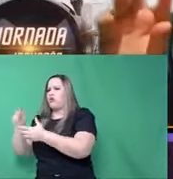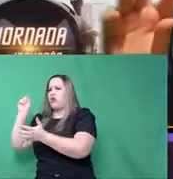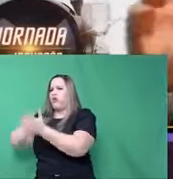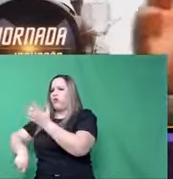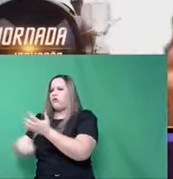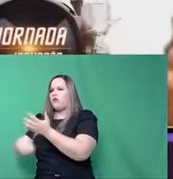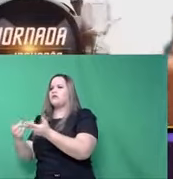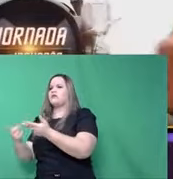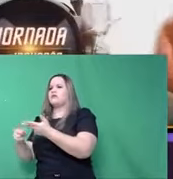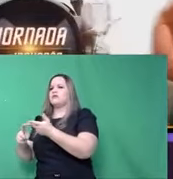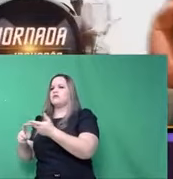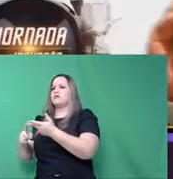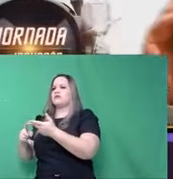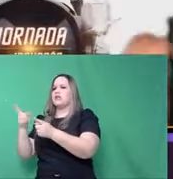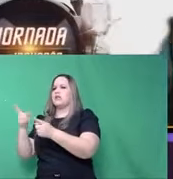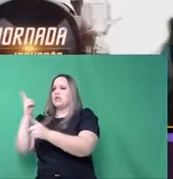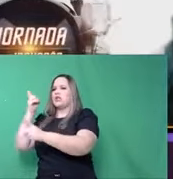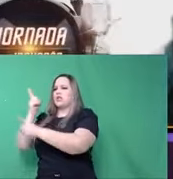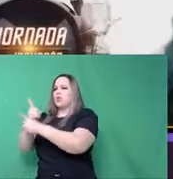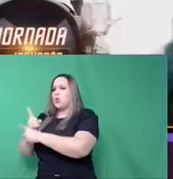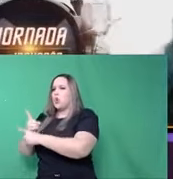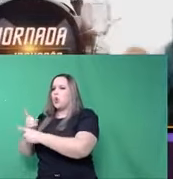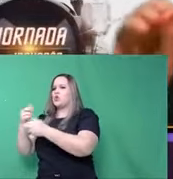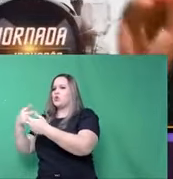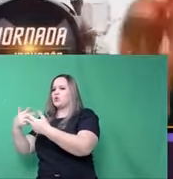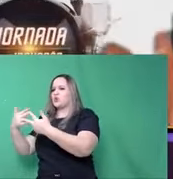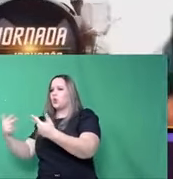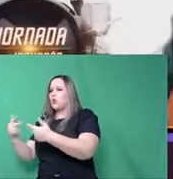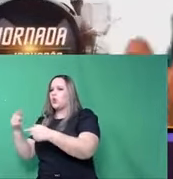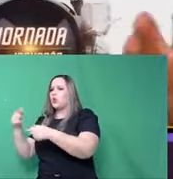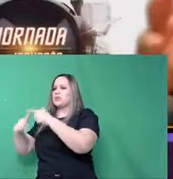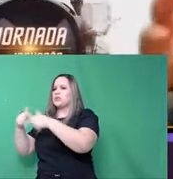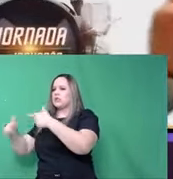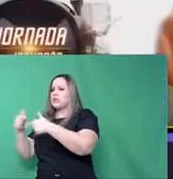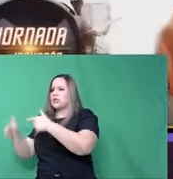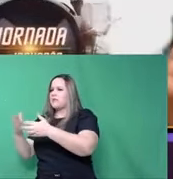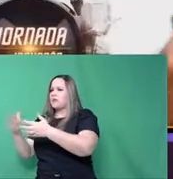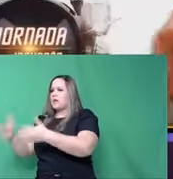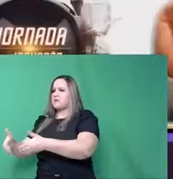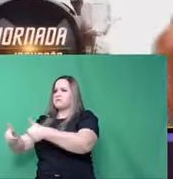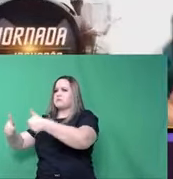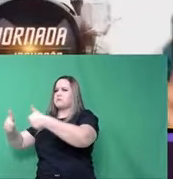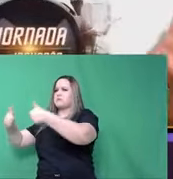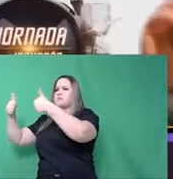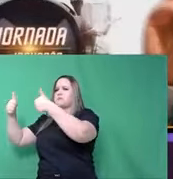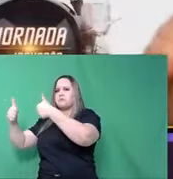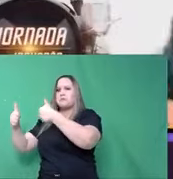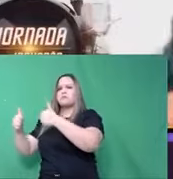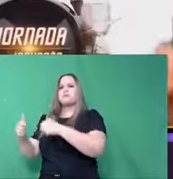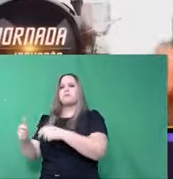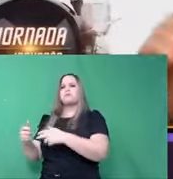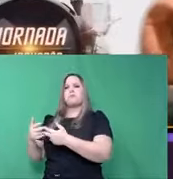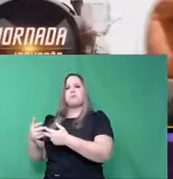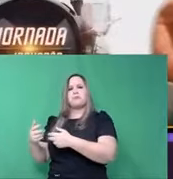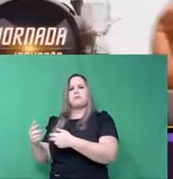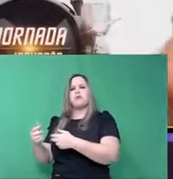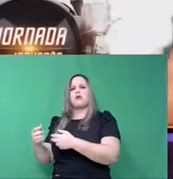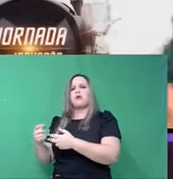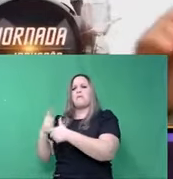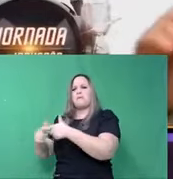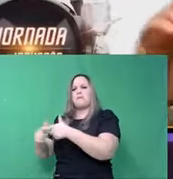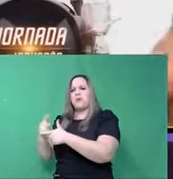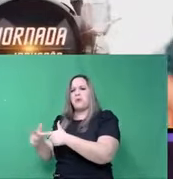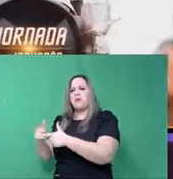para encontro de melhoria de rotinas de trabalho, de áreas meios, encontro de soluções de problemas